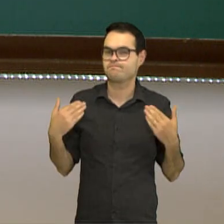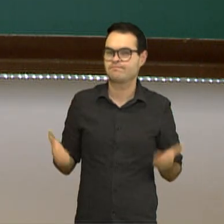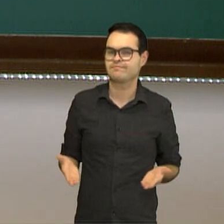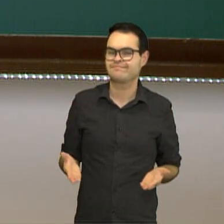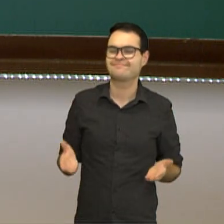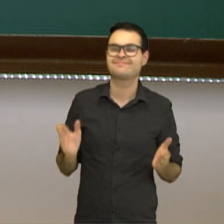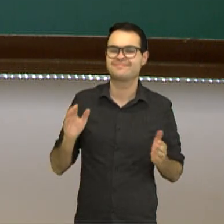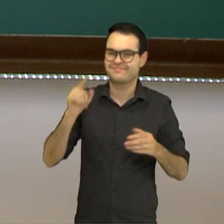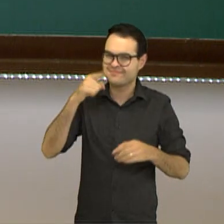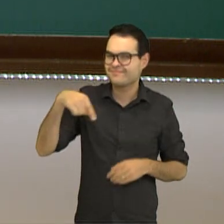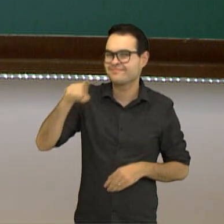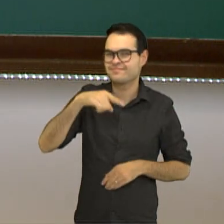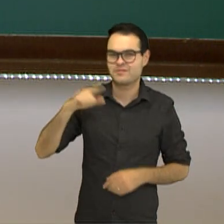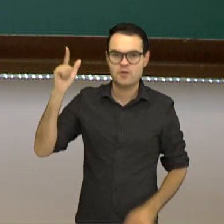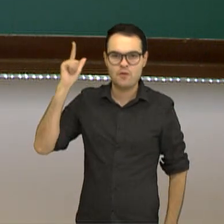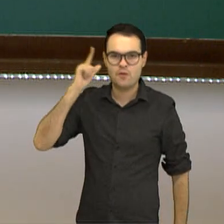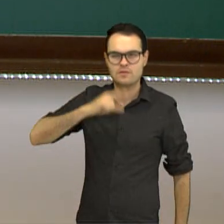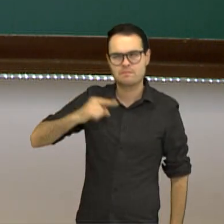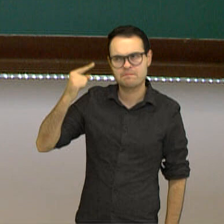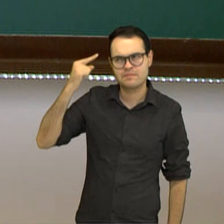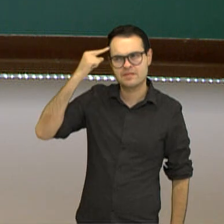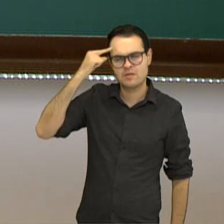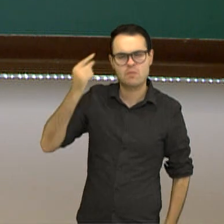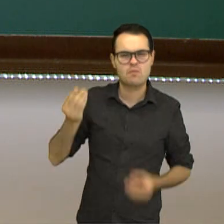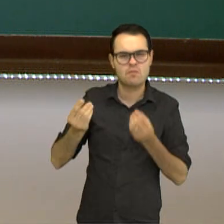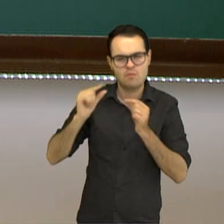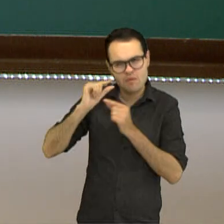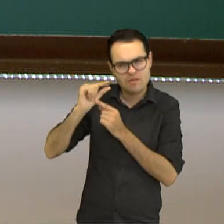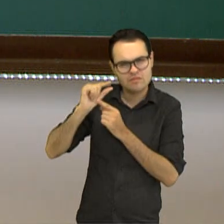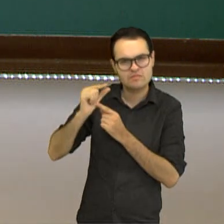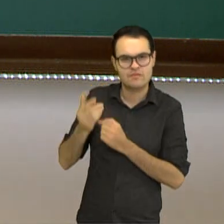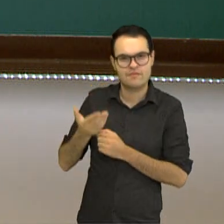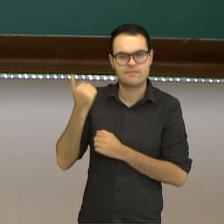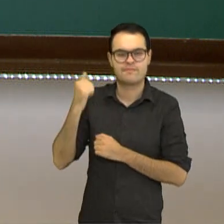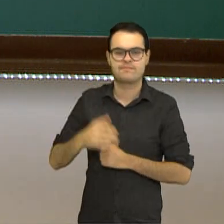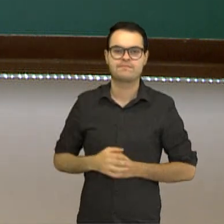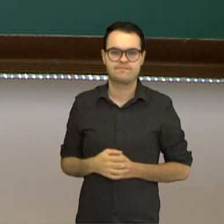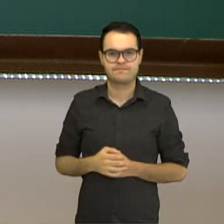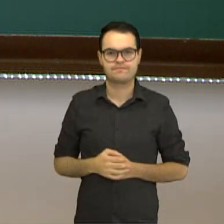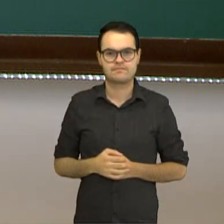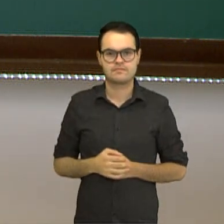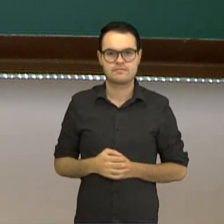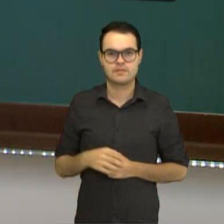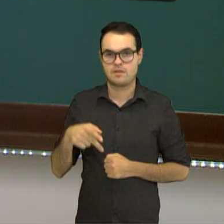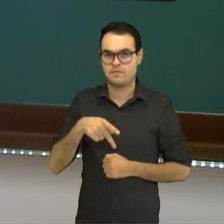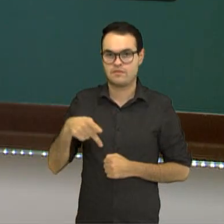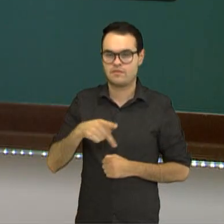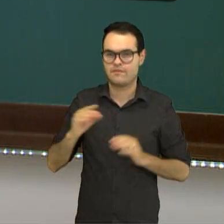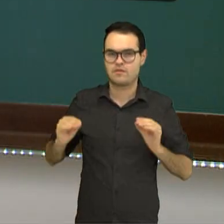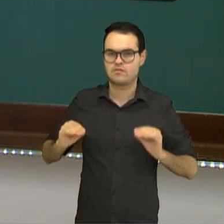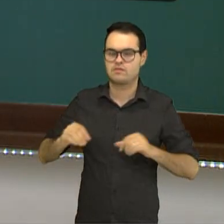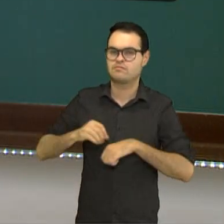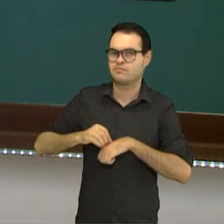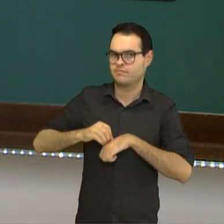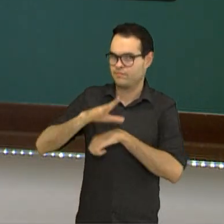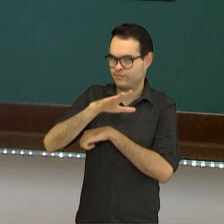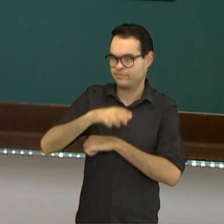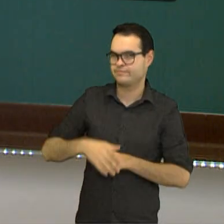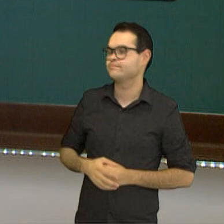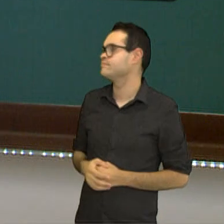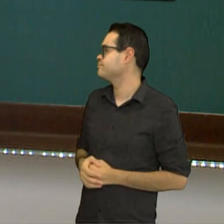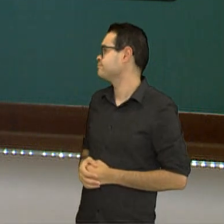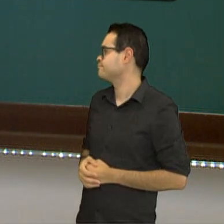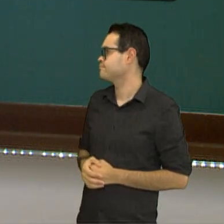Então, pessoal, conseguiram pensar um pouquinho? Vamos lá, né? A teacher vai colocar aqui o que a teacher fez,